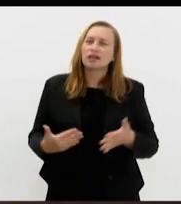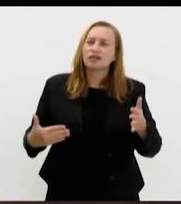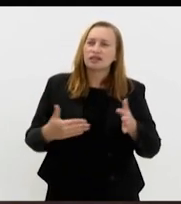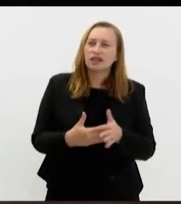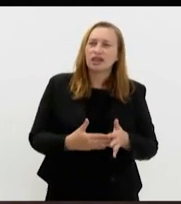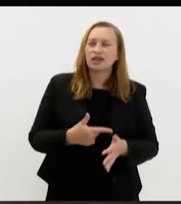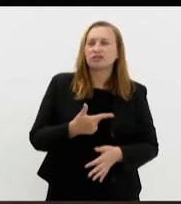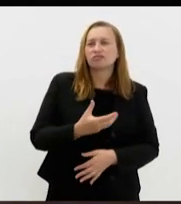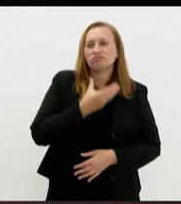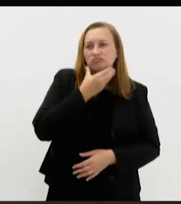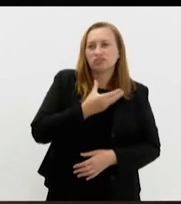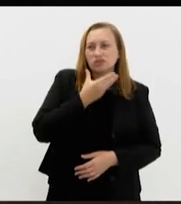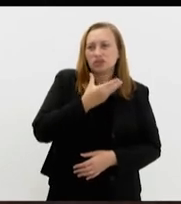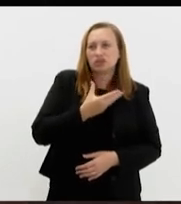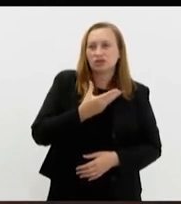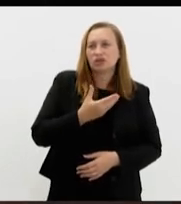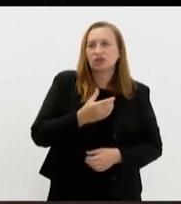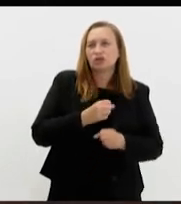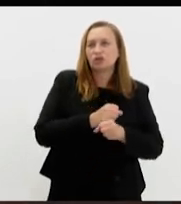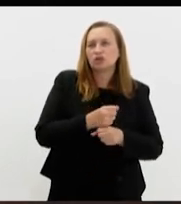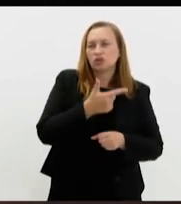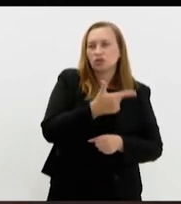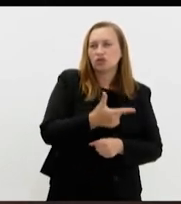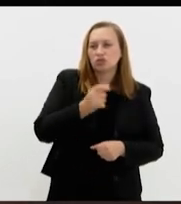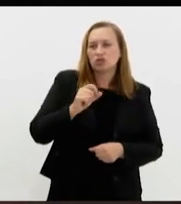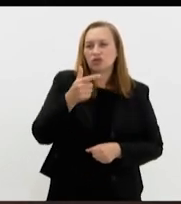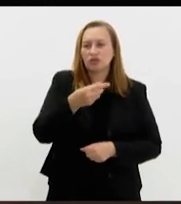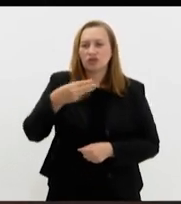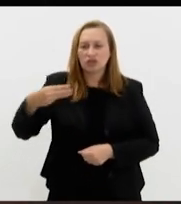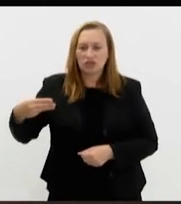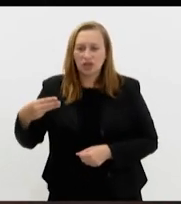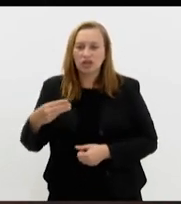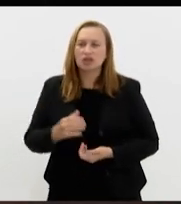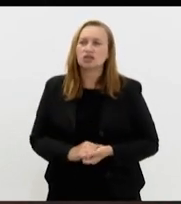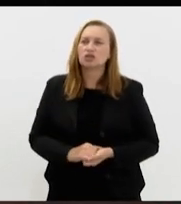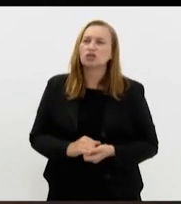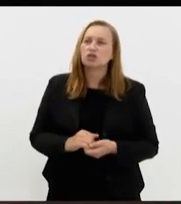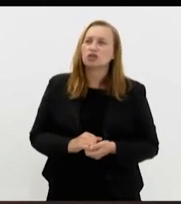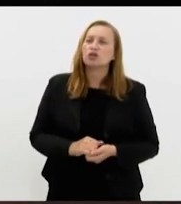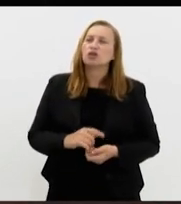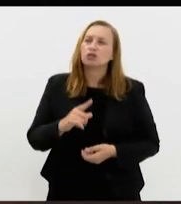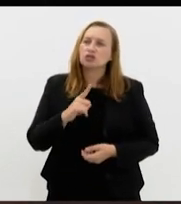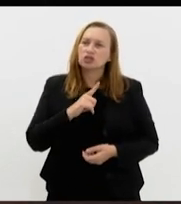de 2023, o fundo tinha uma disponibilidade financeira de